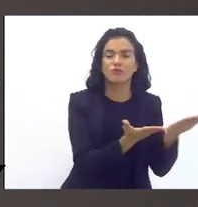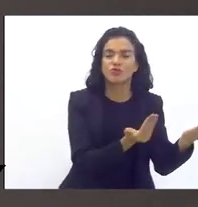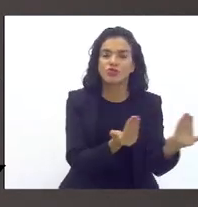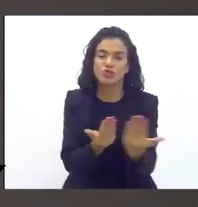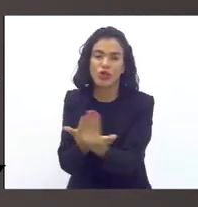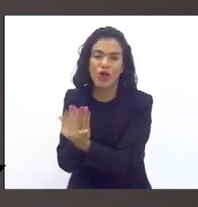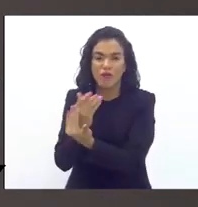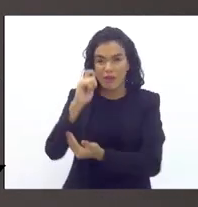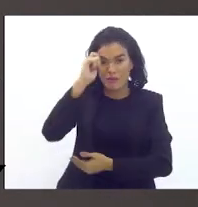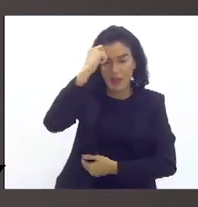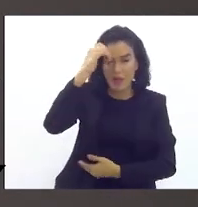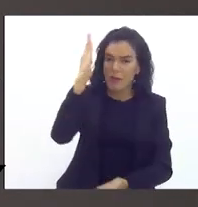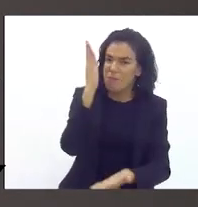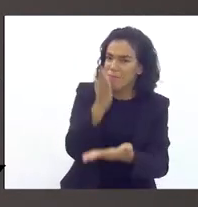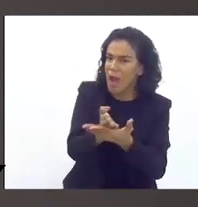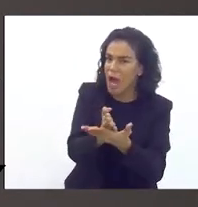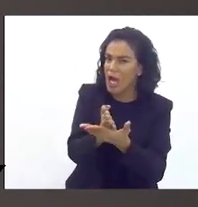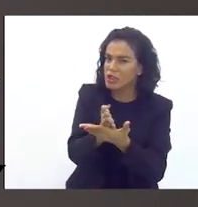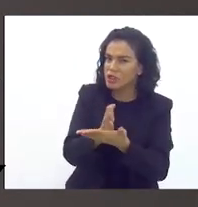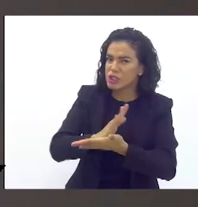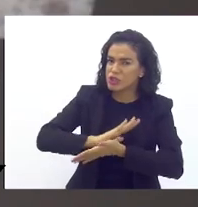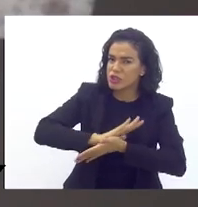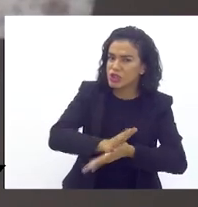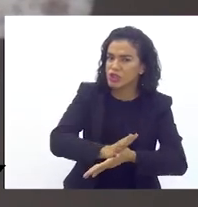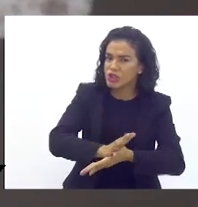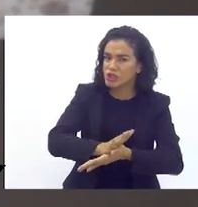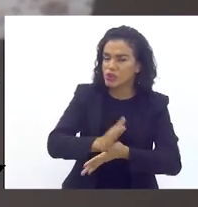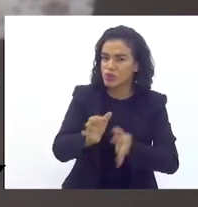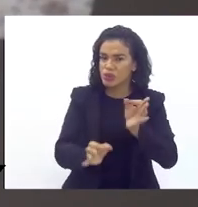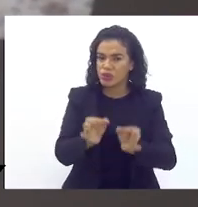negros e basta de injustiça